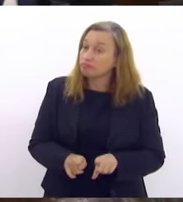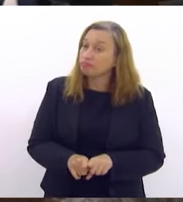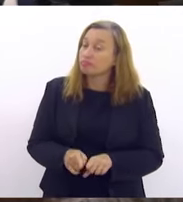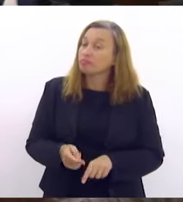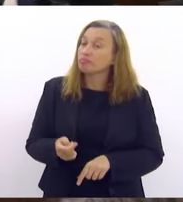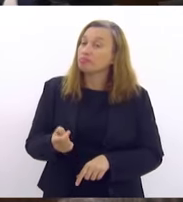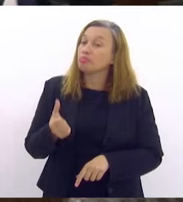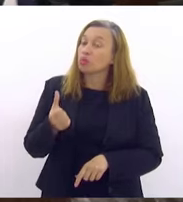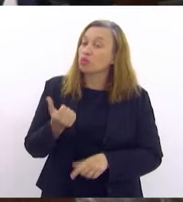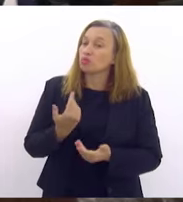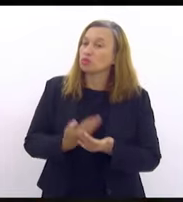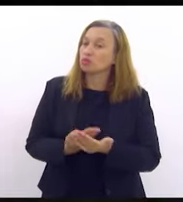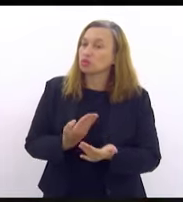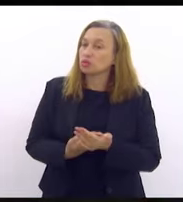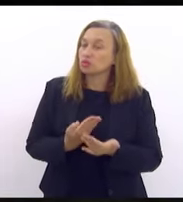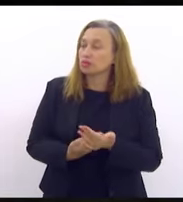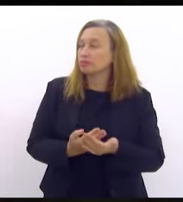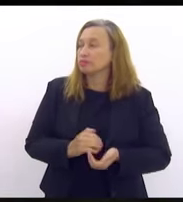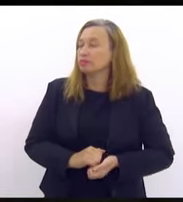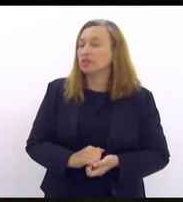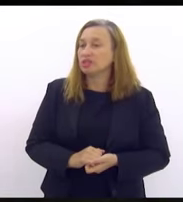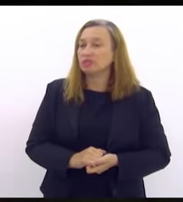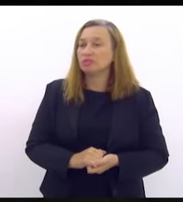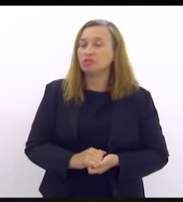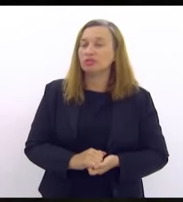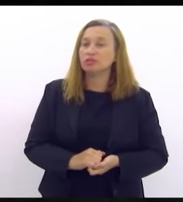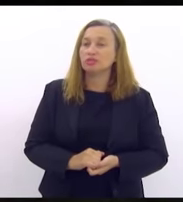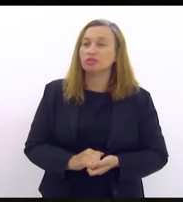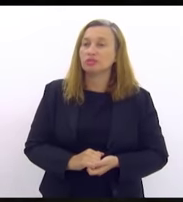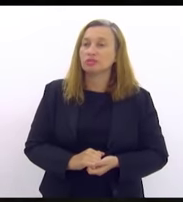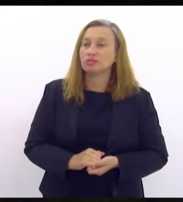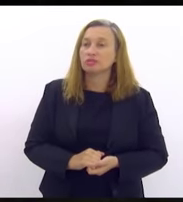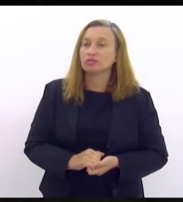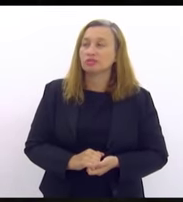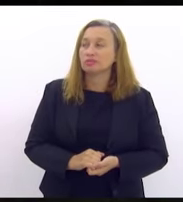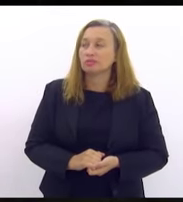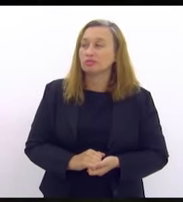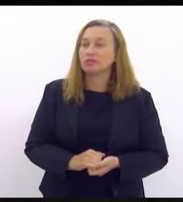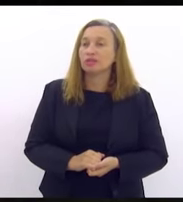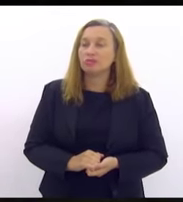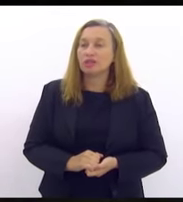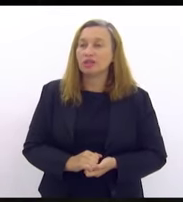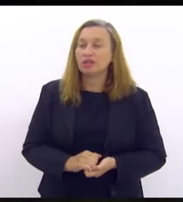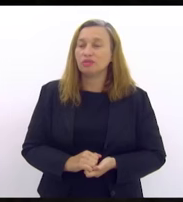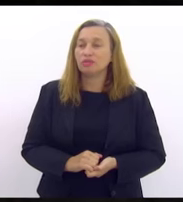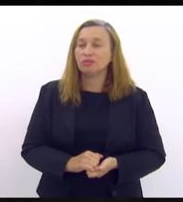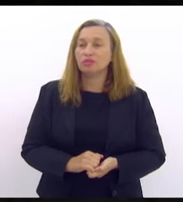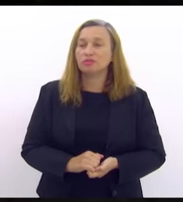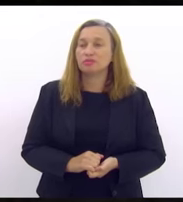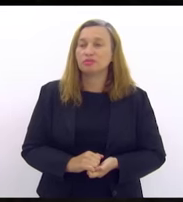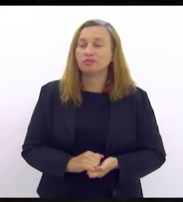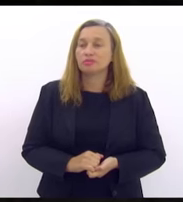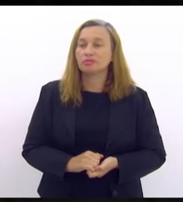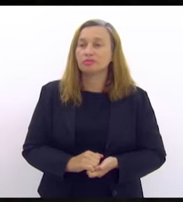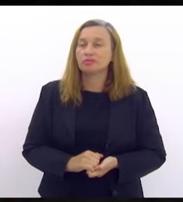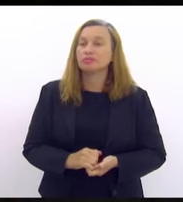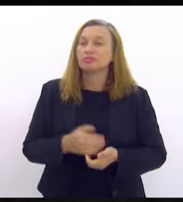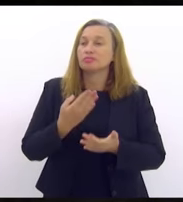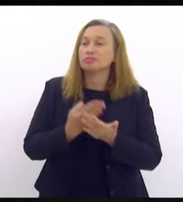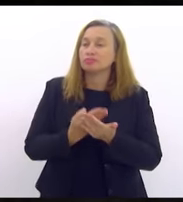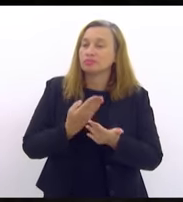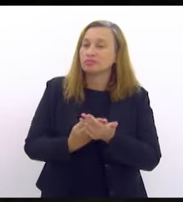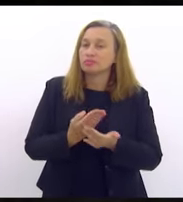pouco estudado eh posterior a esse a Esse